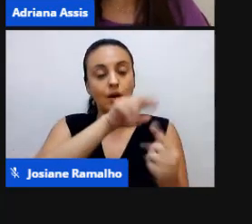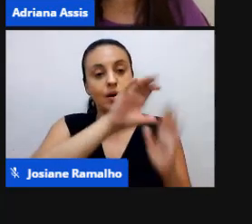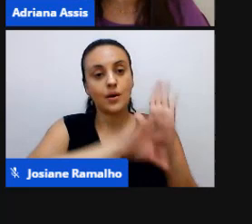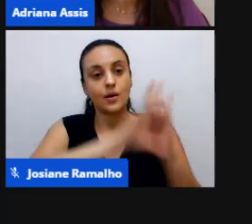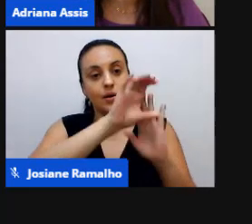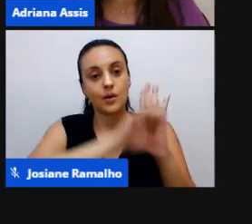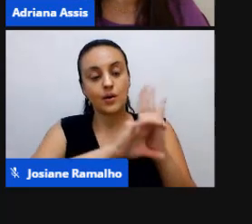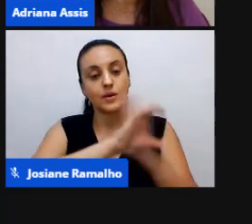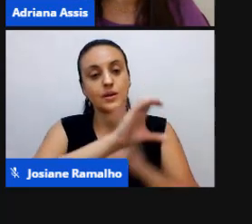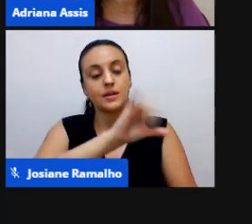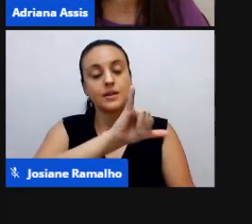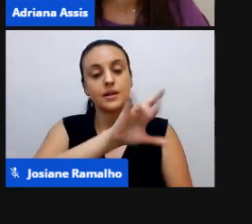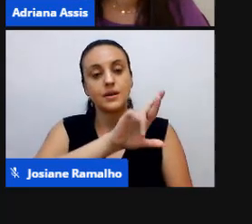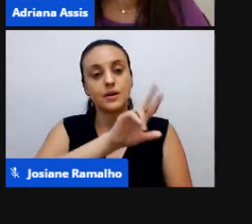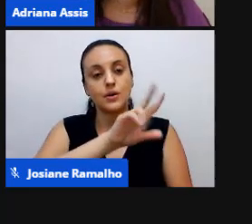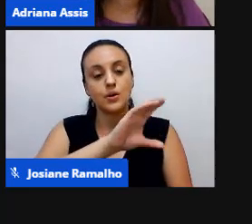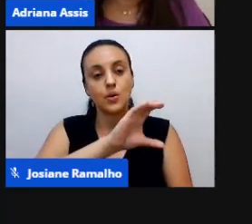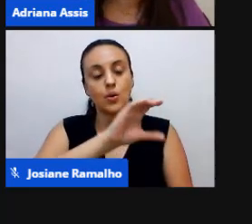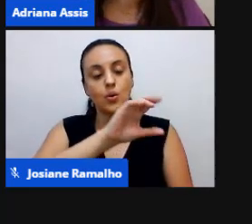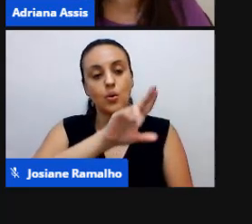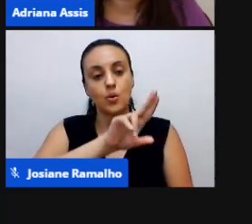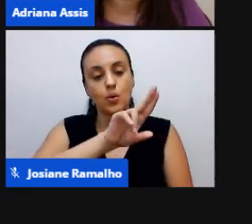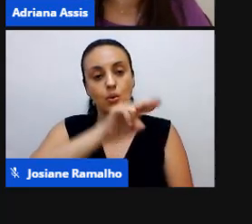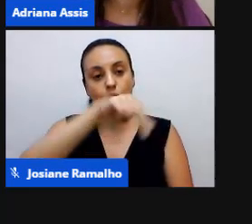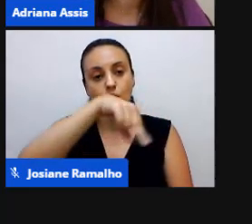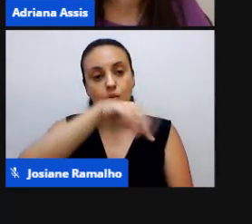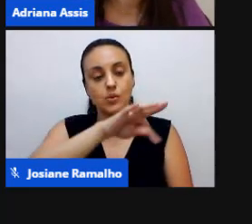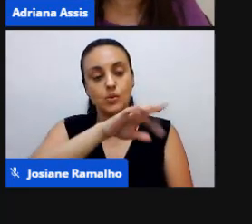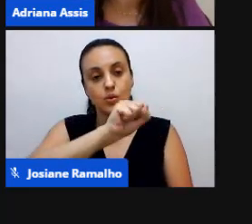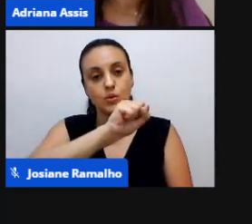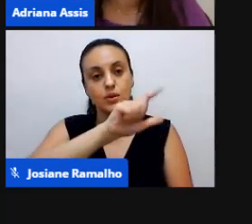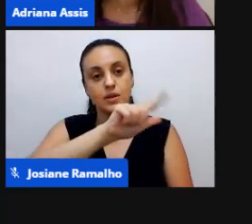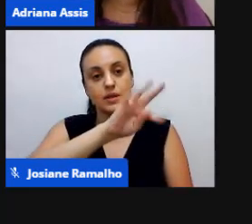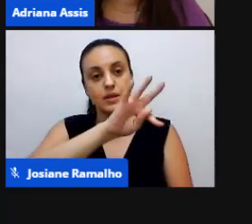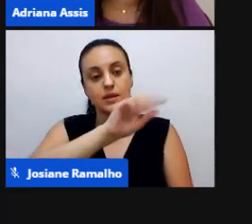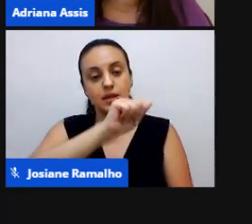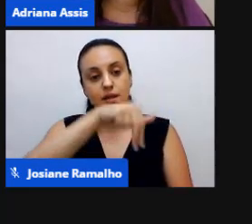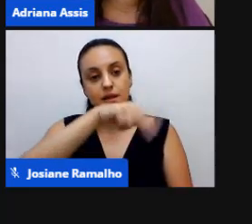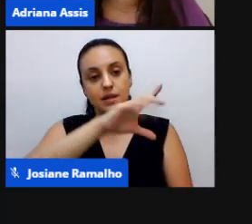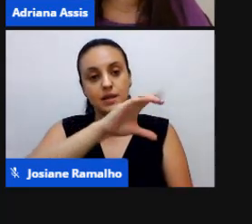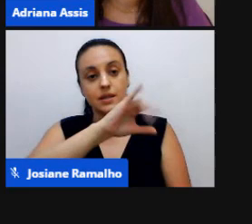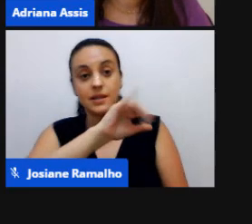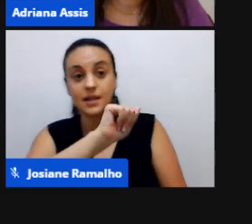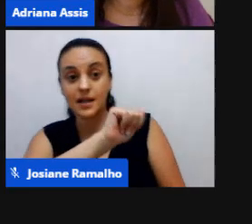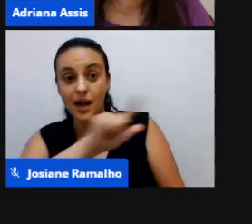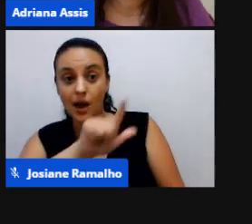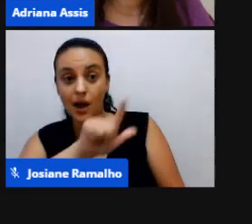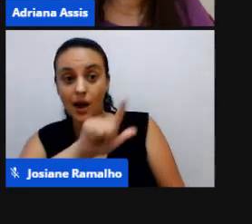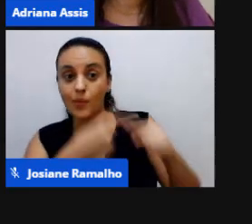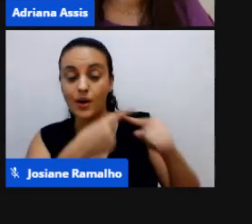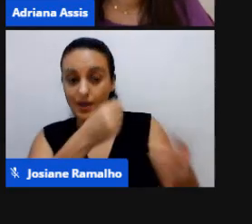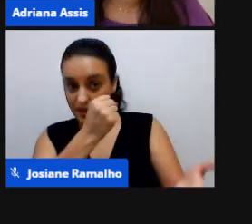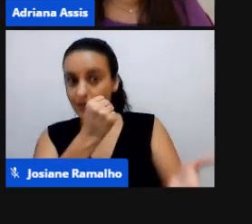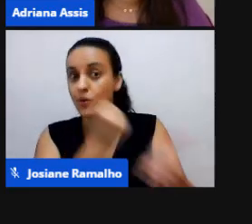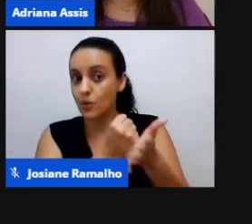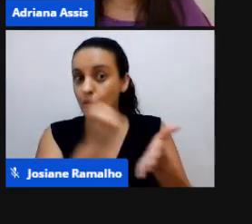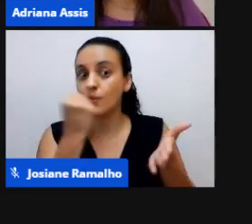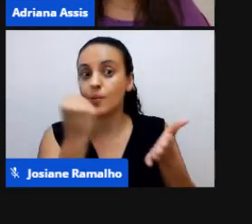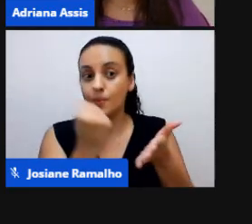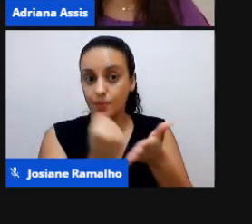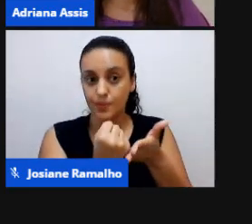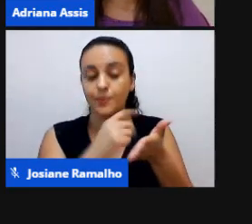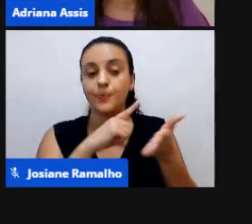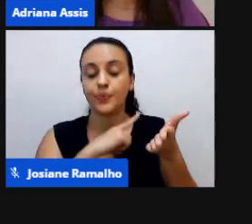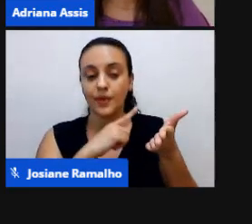curricular circunstancial, pois, como você já sabe, nesse documento circunstancial